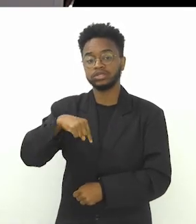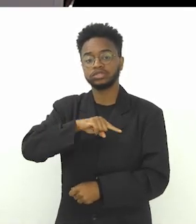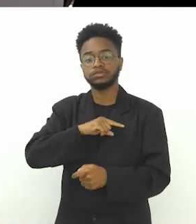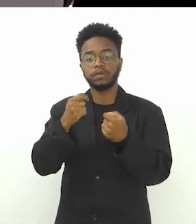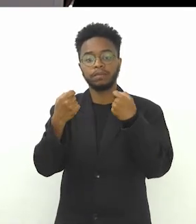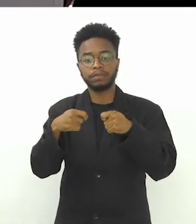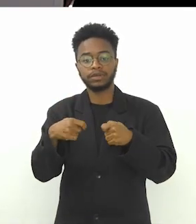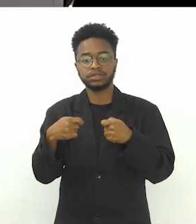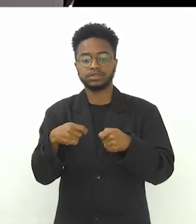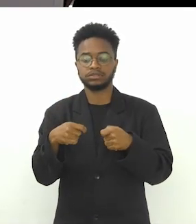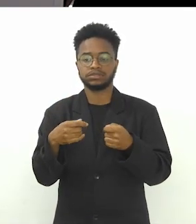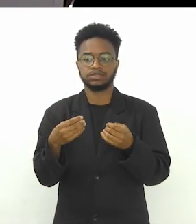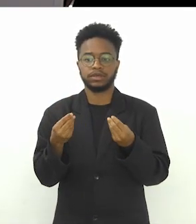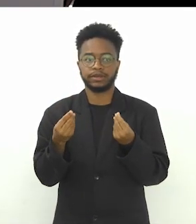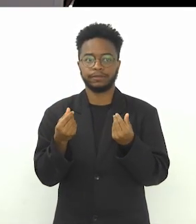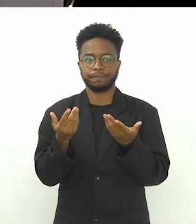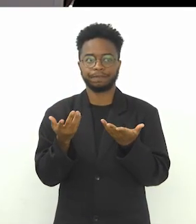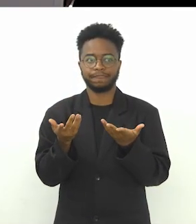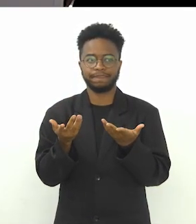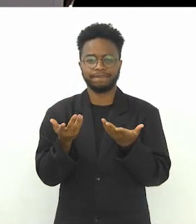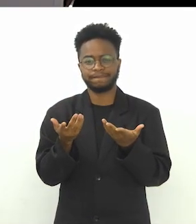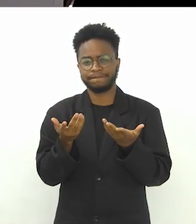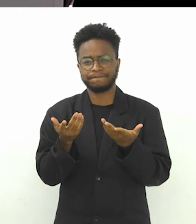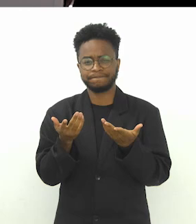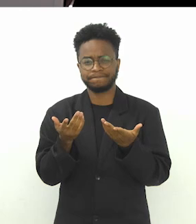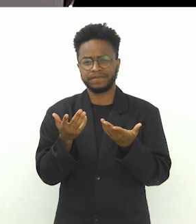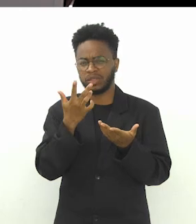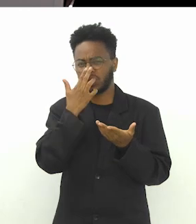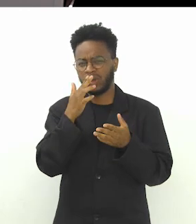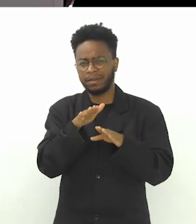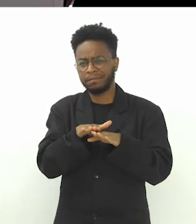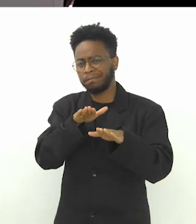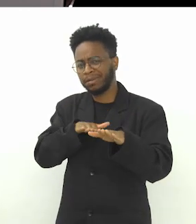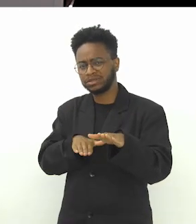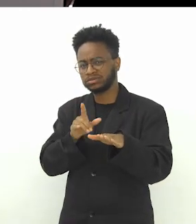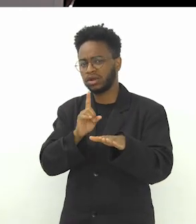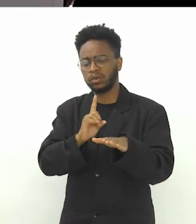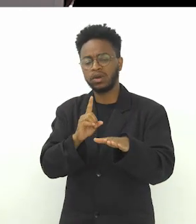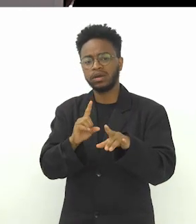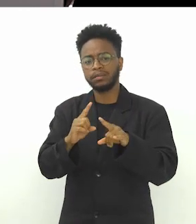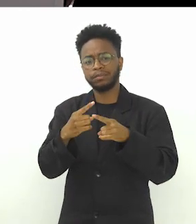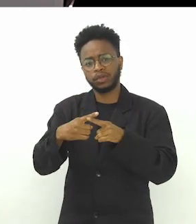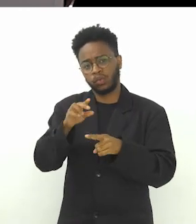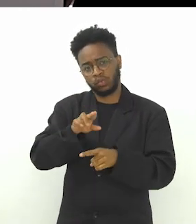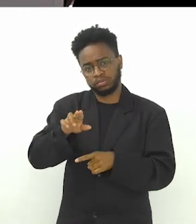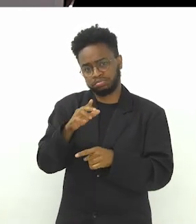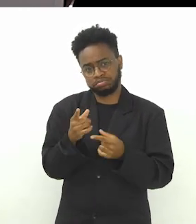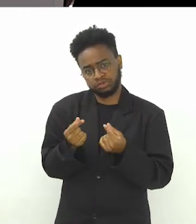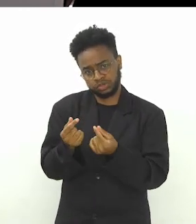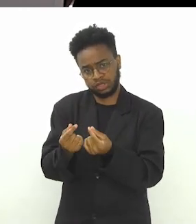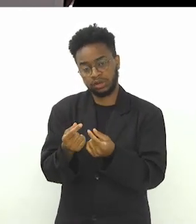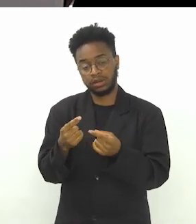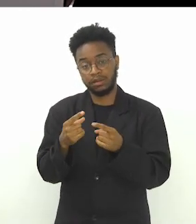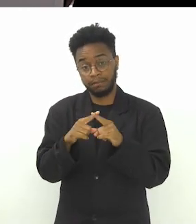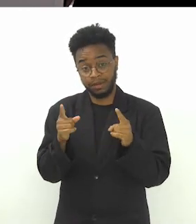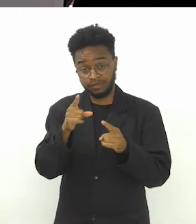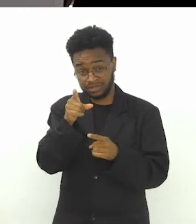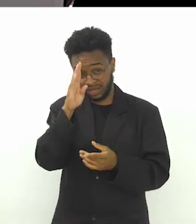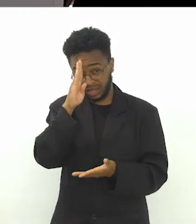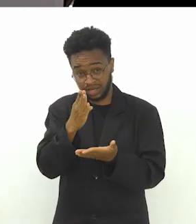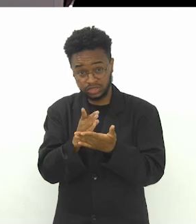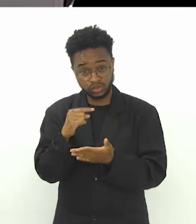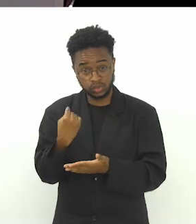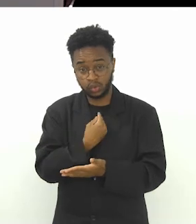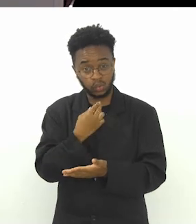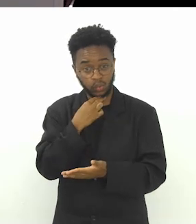teve que dar vamos dizer, não vou dizer um passo atrás, porque é o uso do recurso. Você acredita que a gente